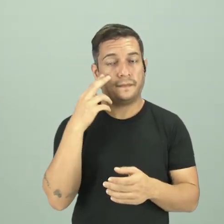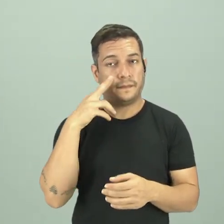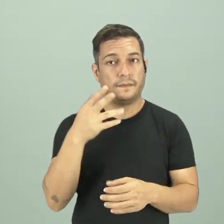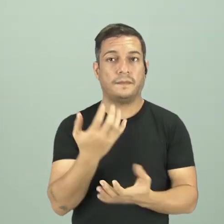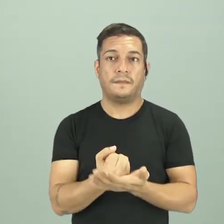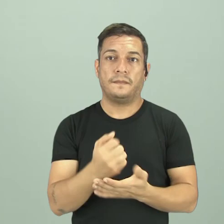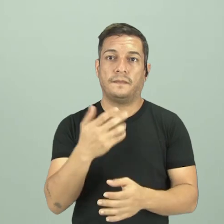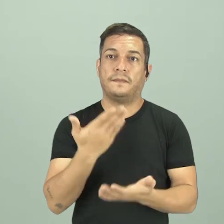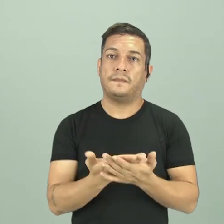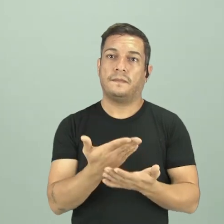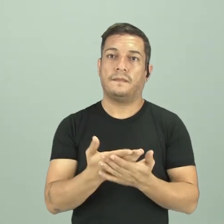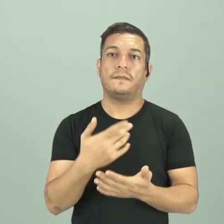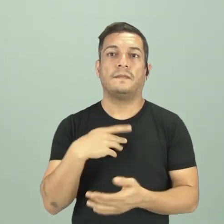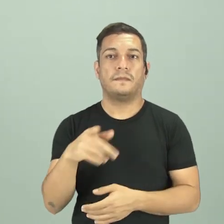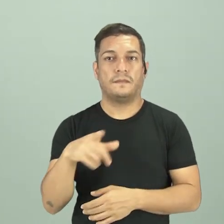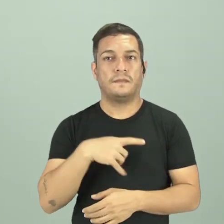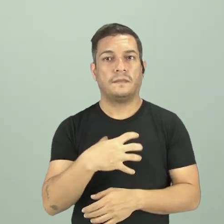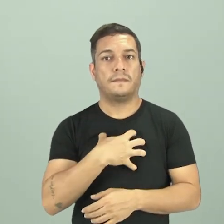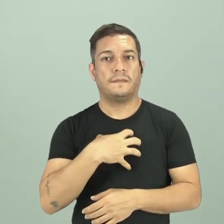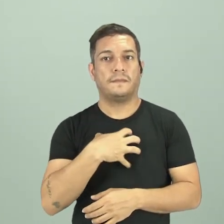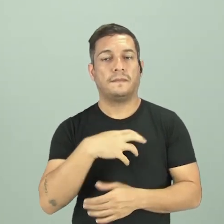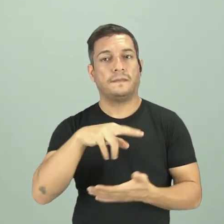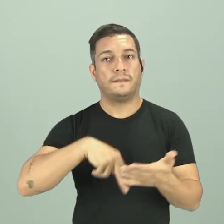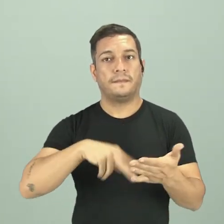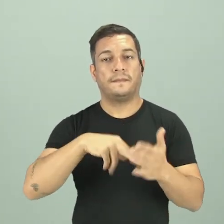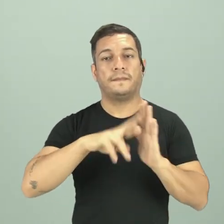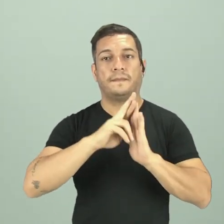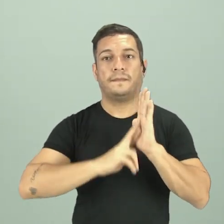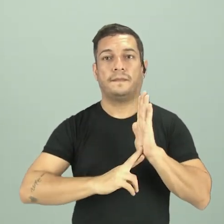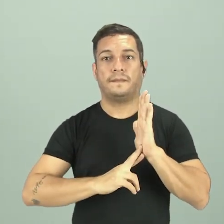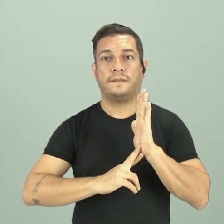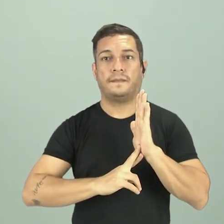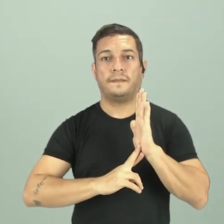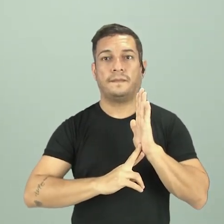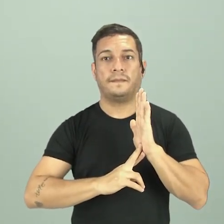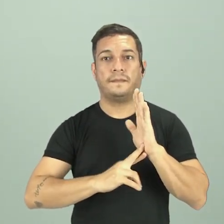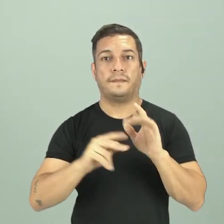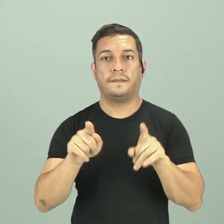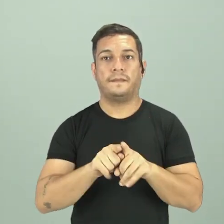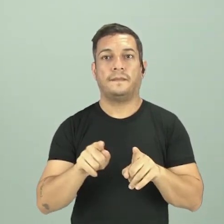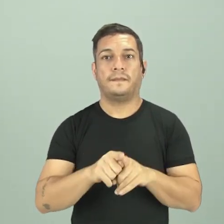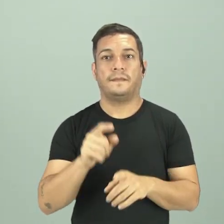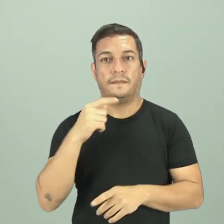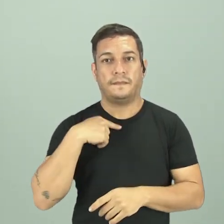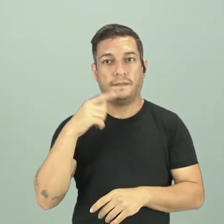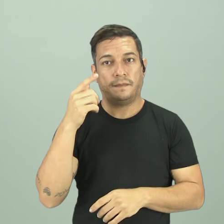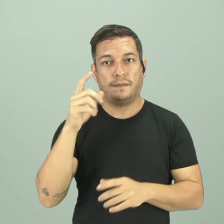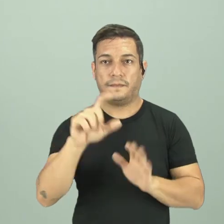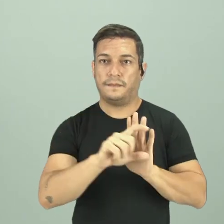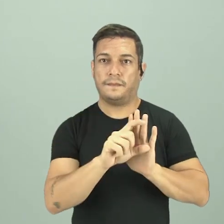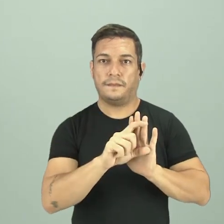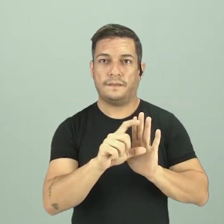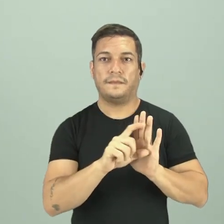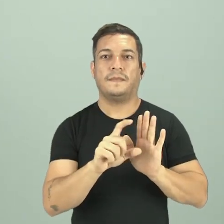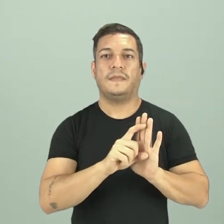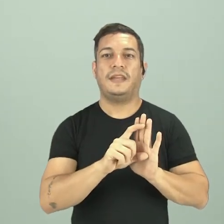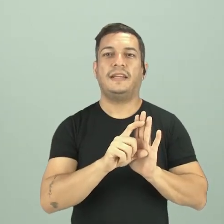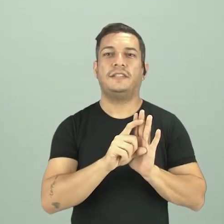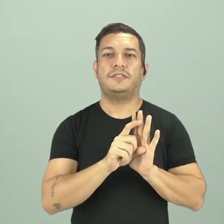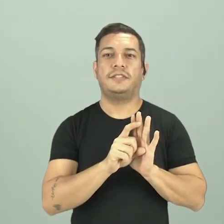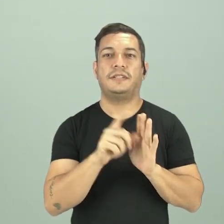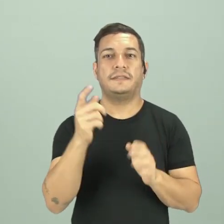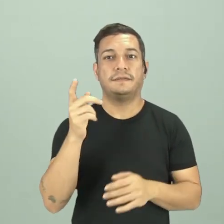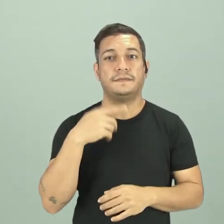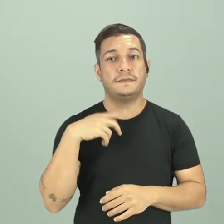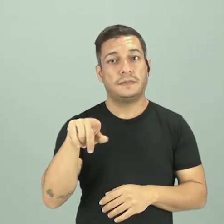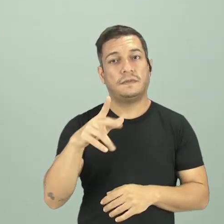gente. Crie esse hábito de ler redações nota 1000, crie esse hábito de escrever todo dia ali um texto, um parágrafo, 2, e ao longo do